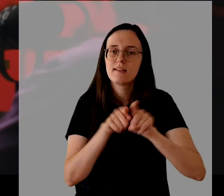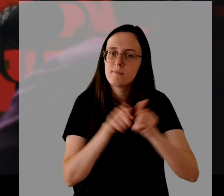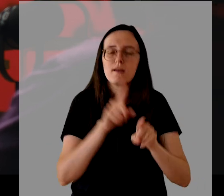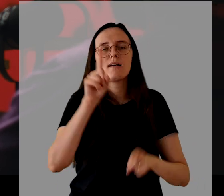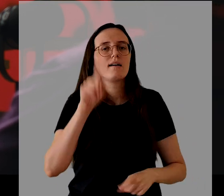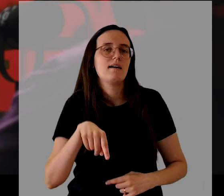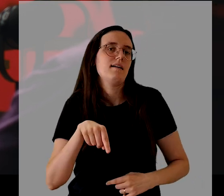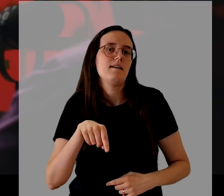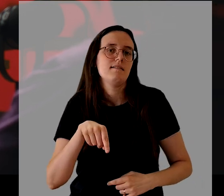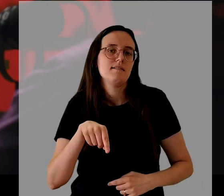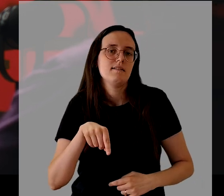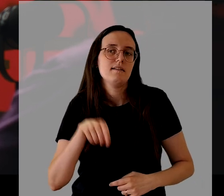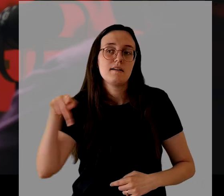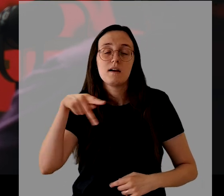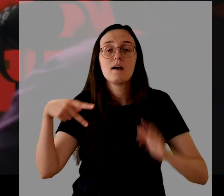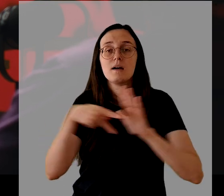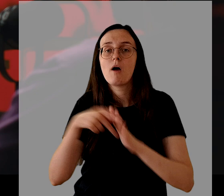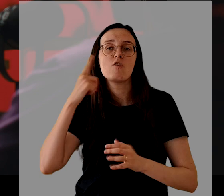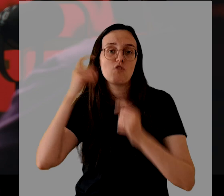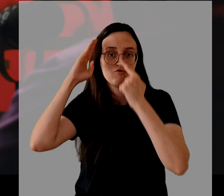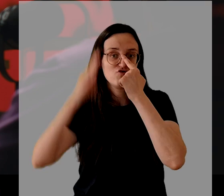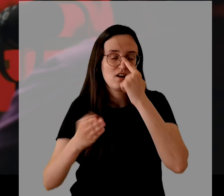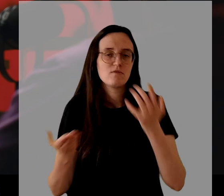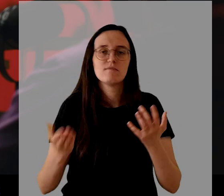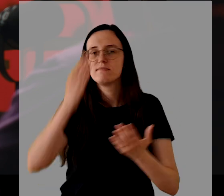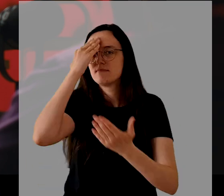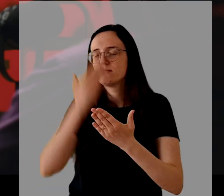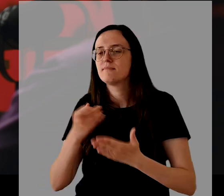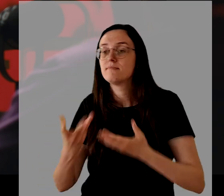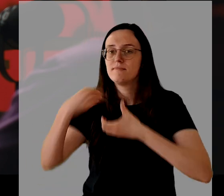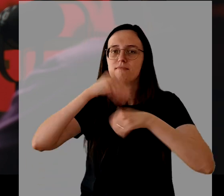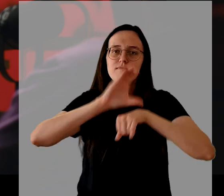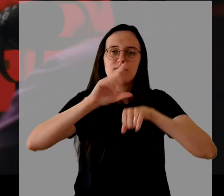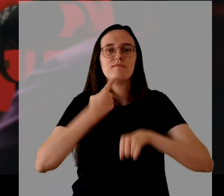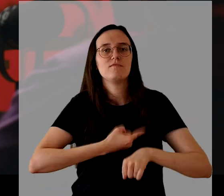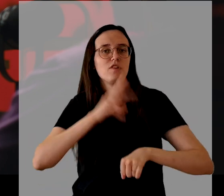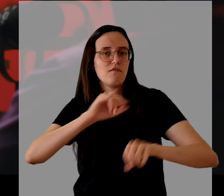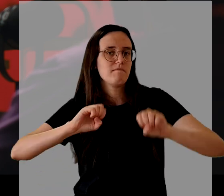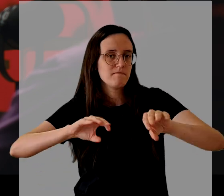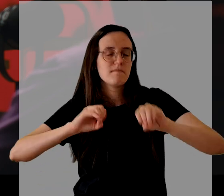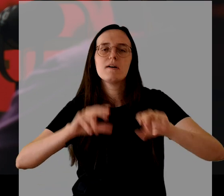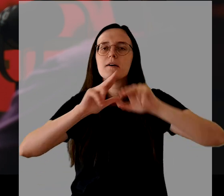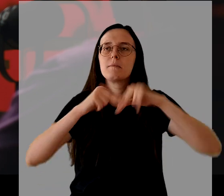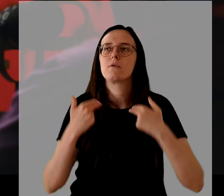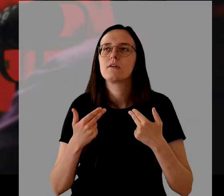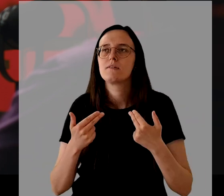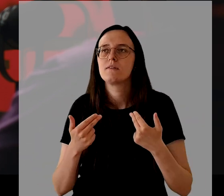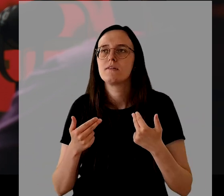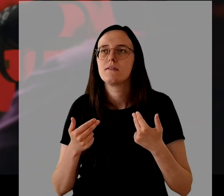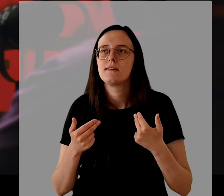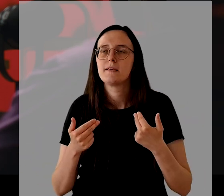de som direto. Então, esse vai ser um dos cursos que a gente vai estar ministrando. Então, acho que